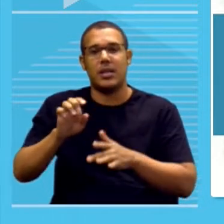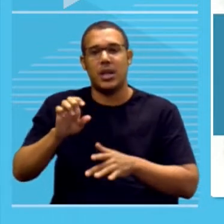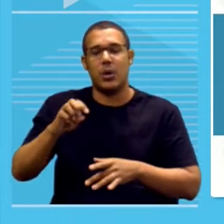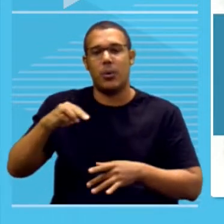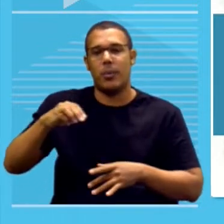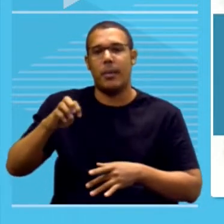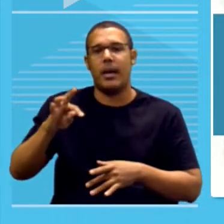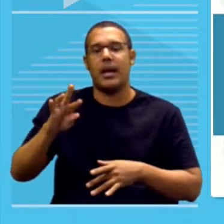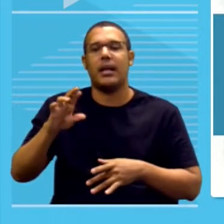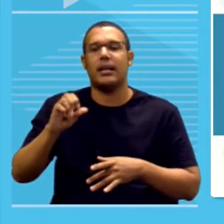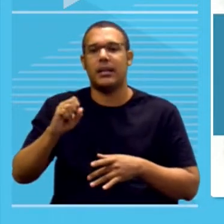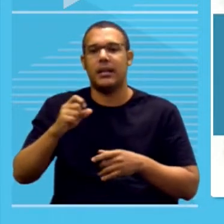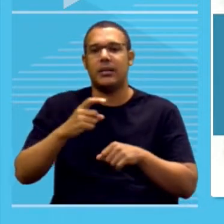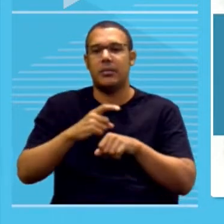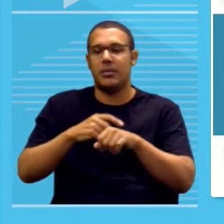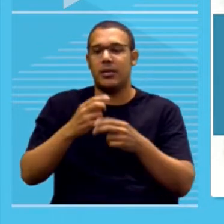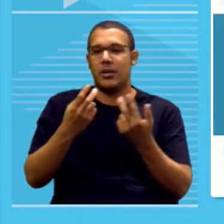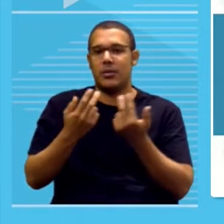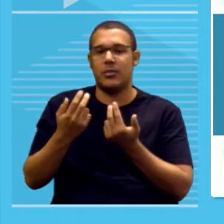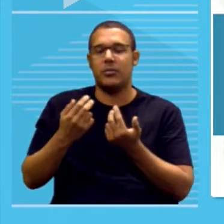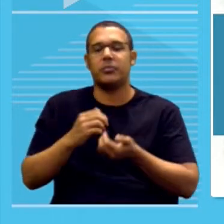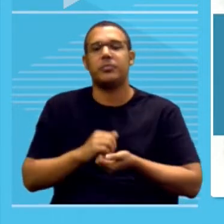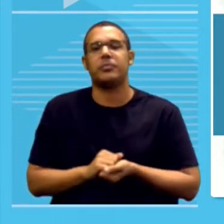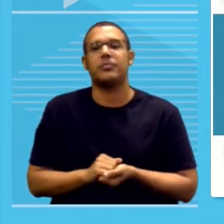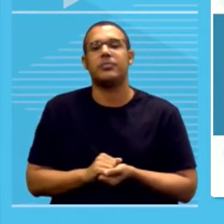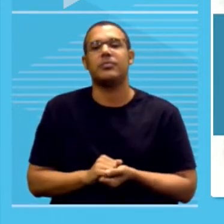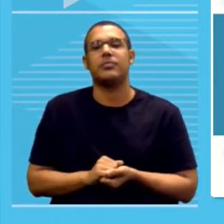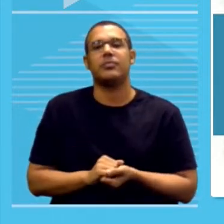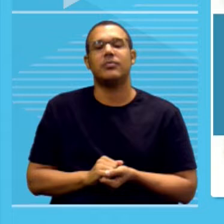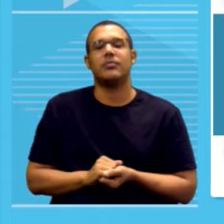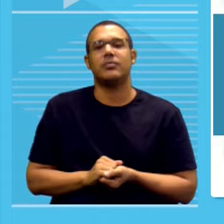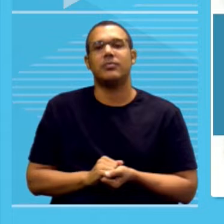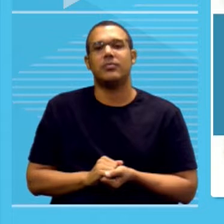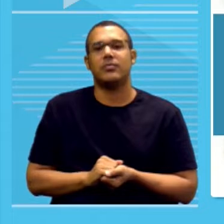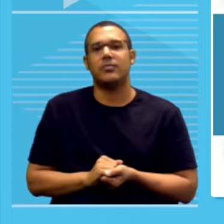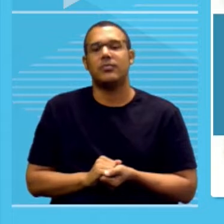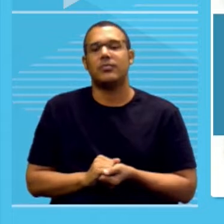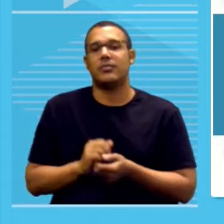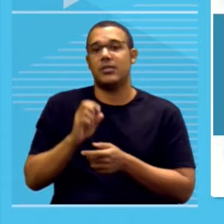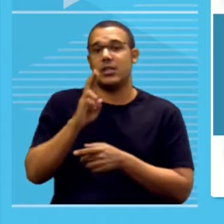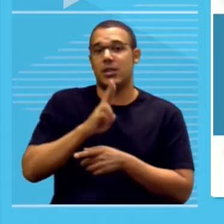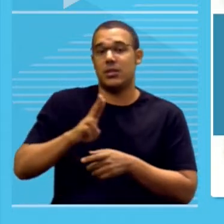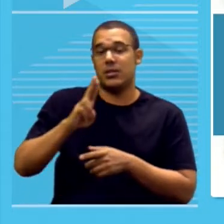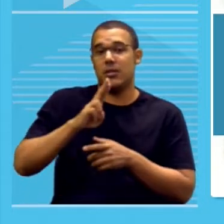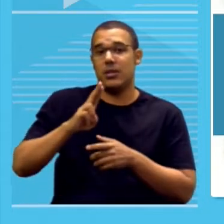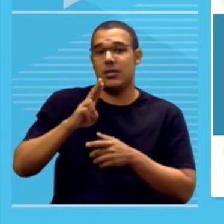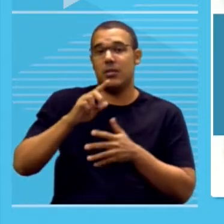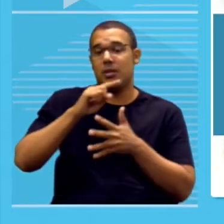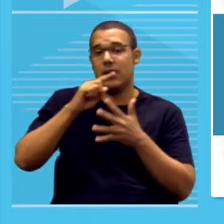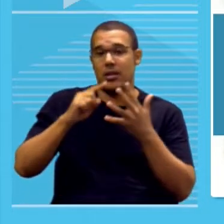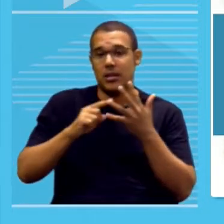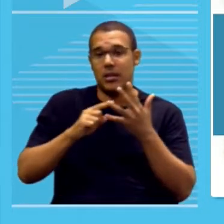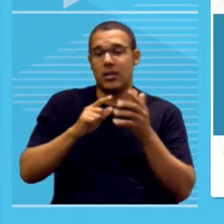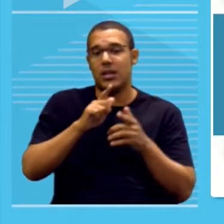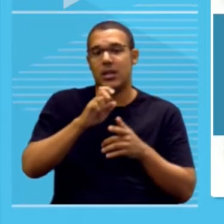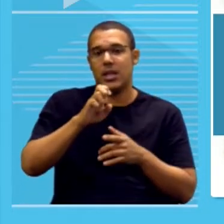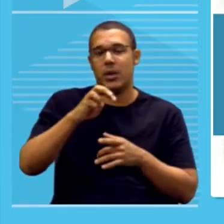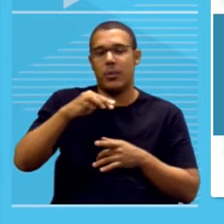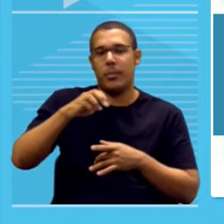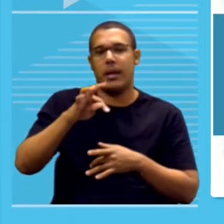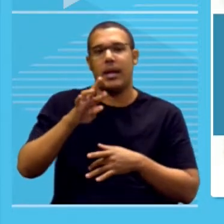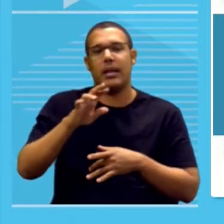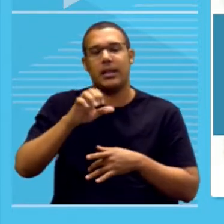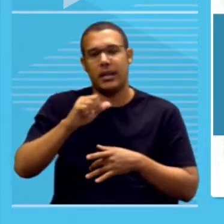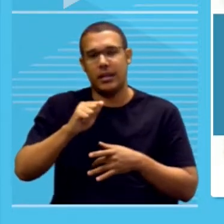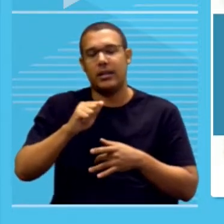na mesma situação trabalho em conjunto na realidade a gente se utiliza de princípio geométricos e faz a